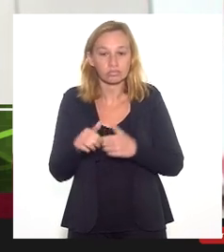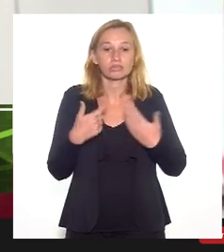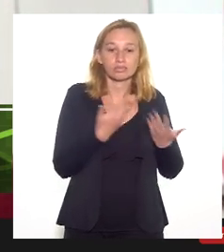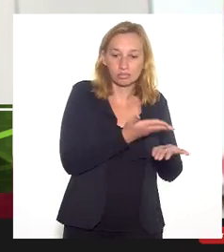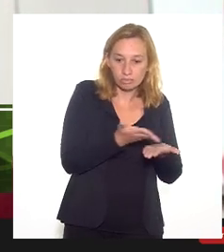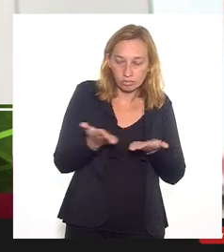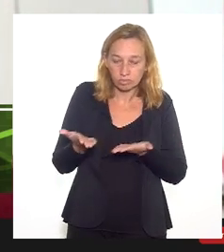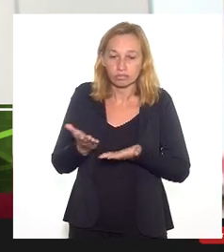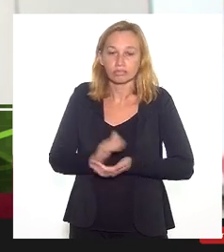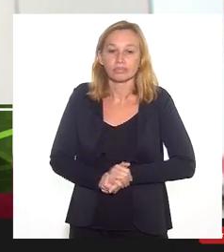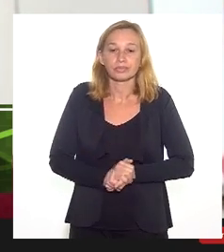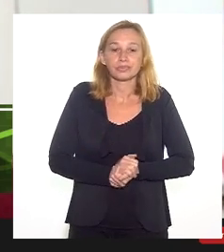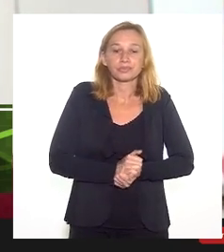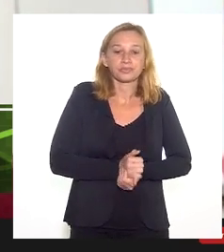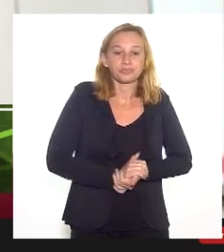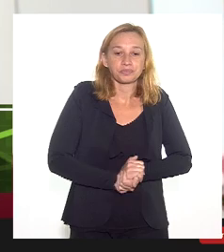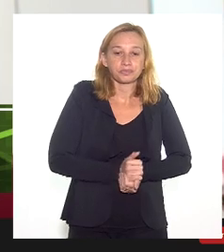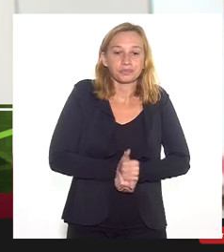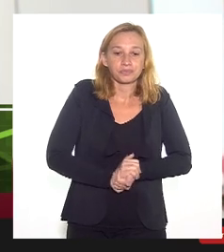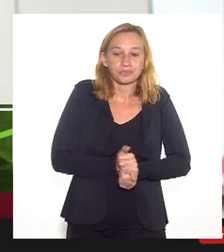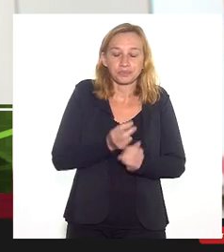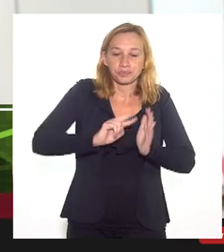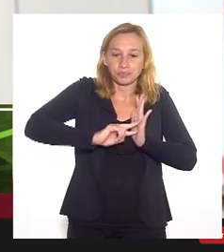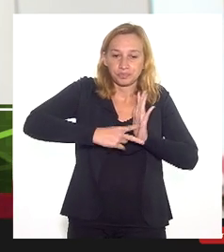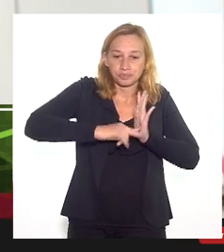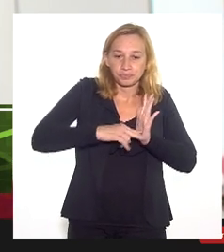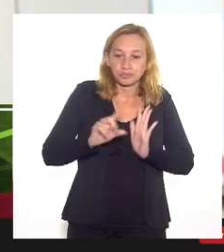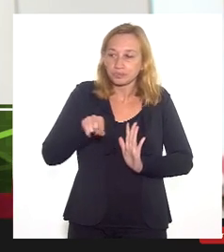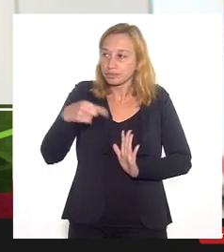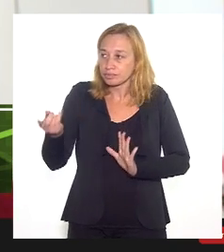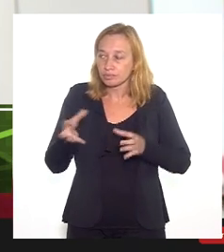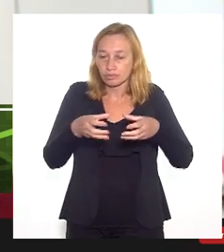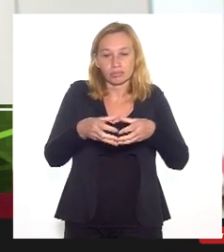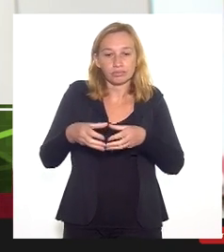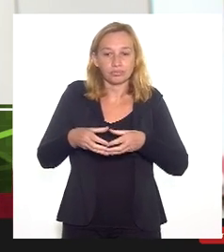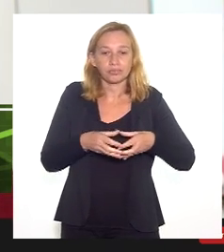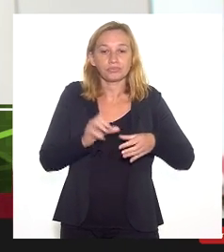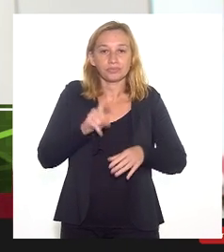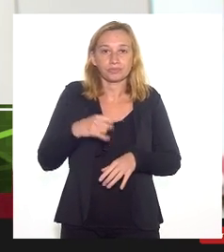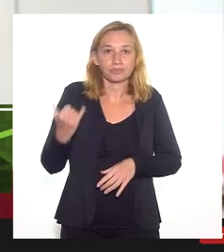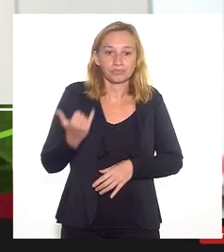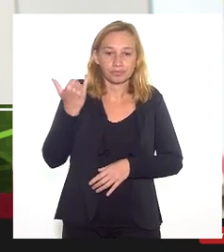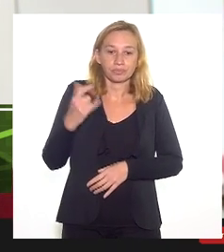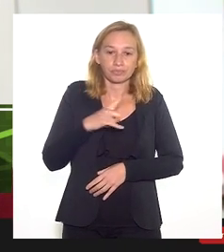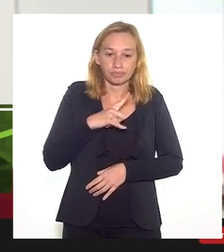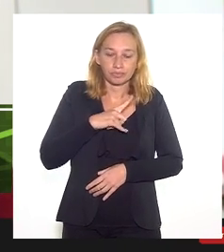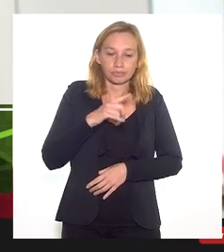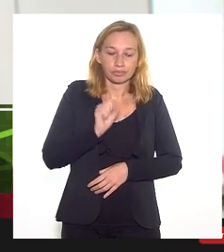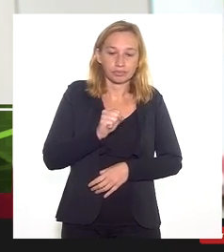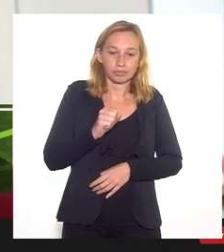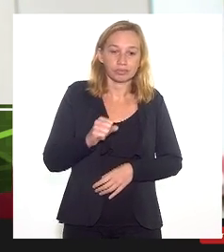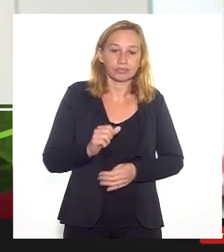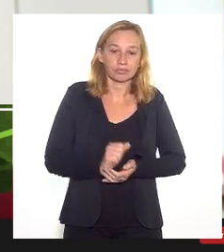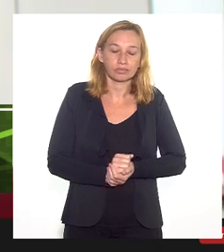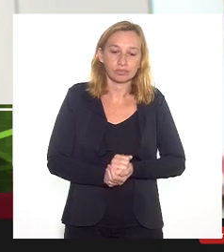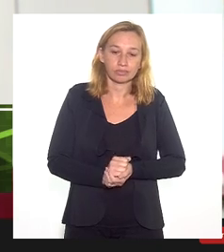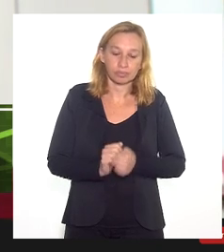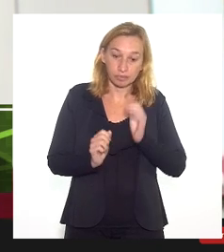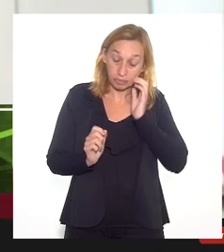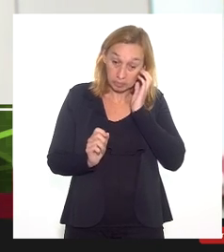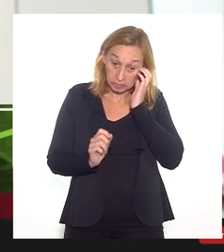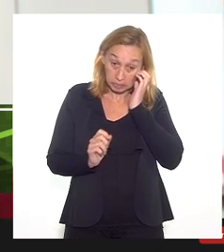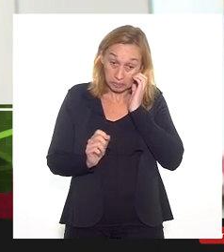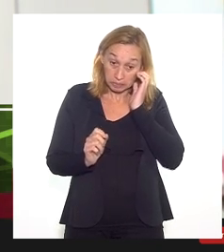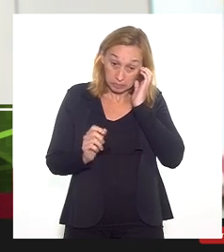acompanhado junto com outros sindicatos junto com outras categorias e é importante que haja aí uma definição de